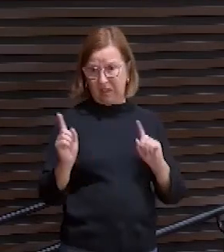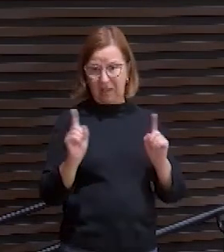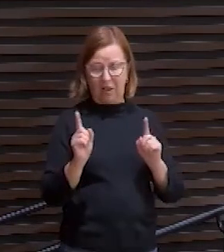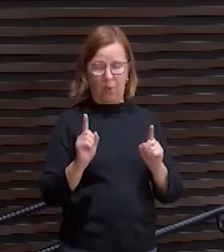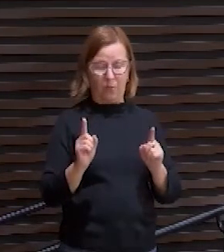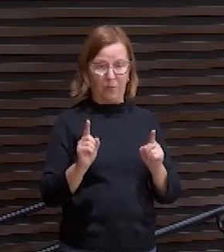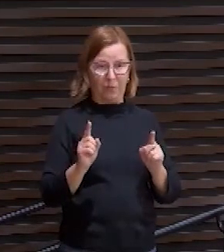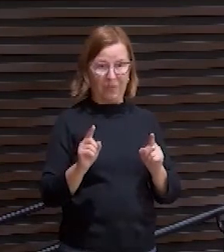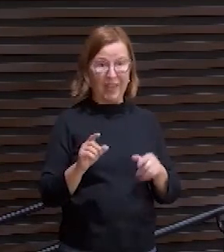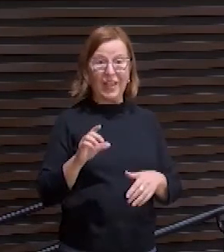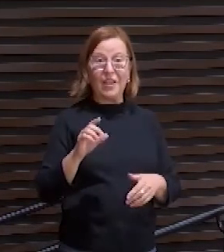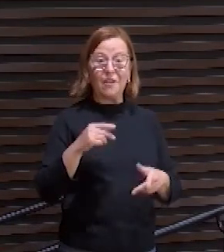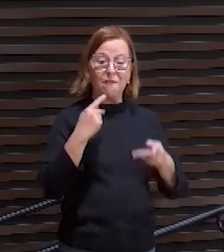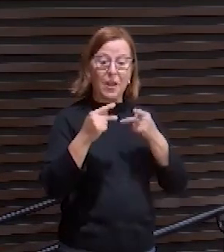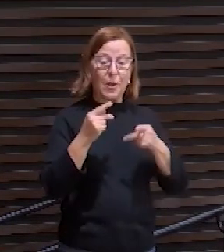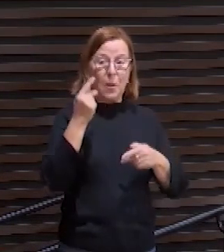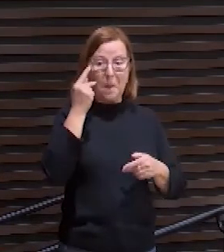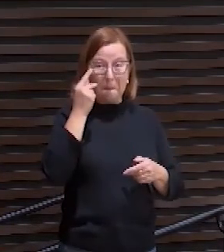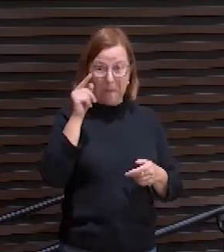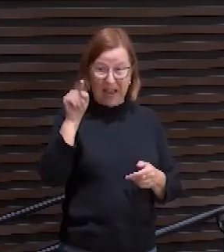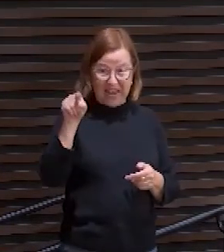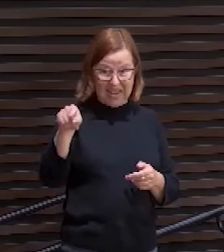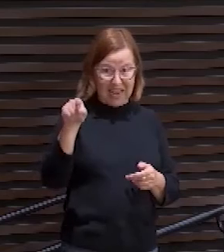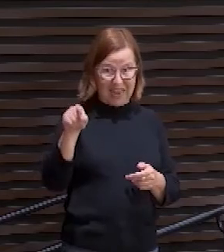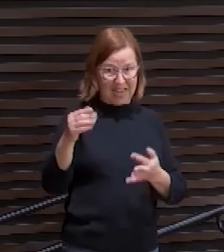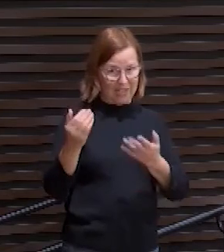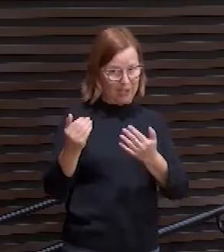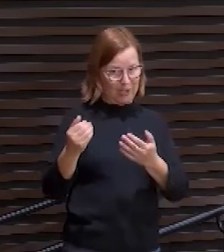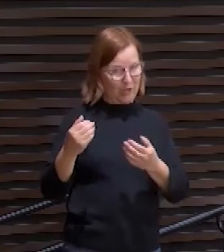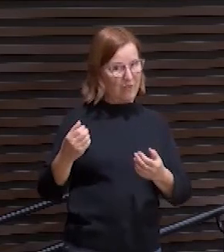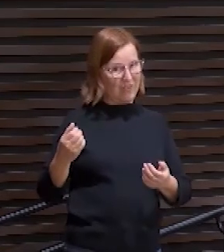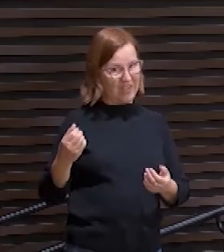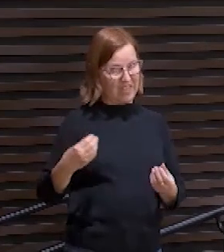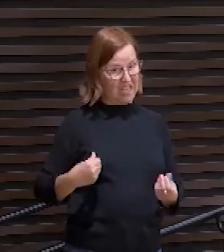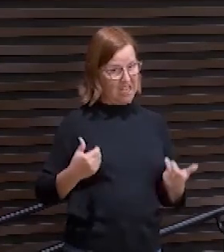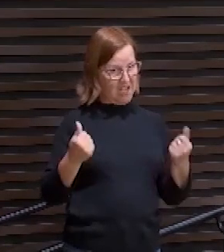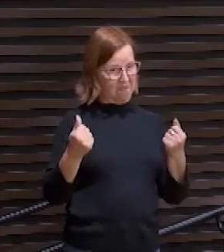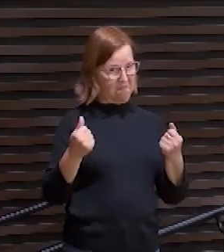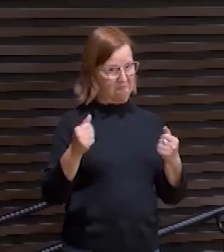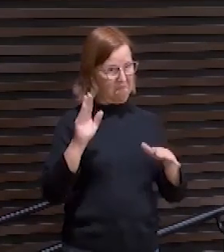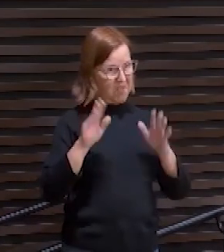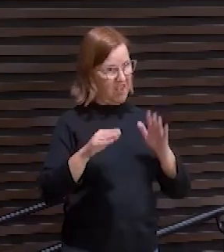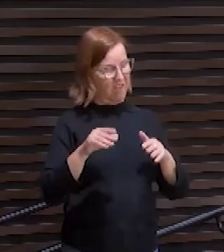aquele jovem rico. E talvez seja para alguém aqui.